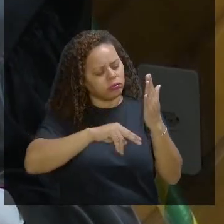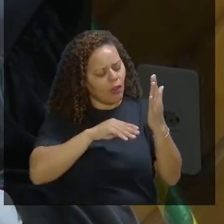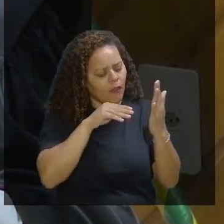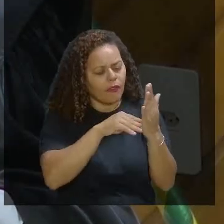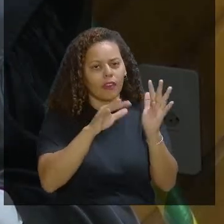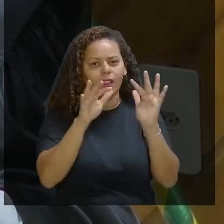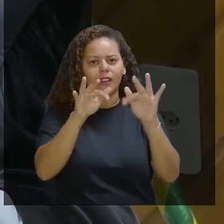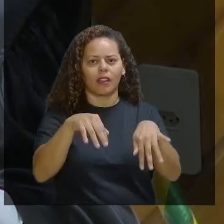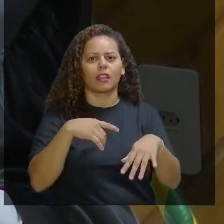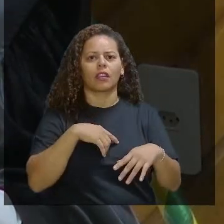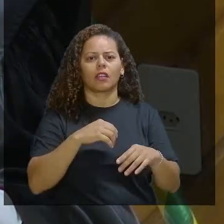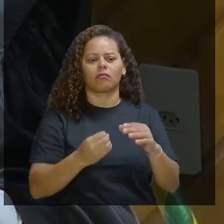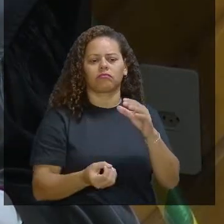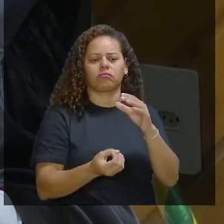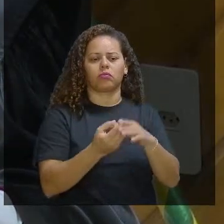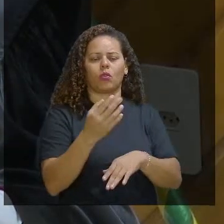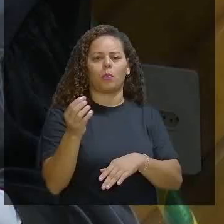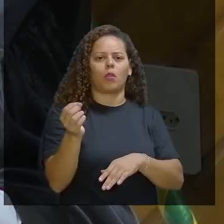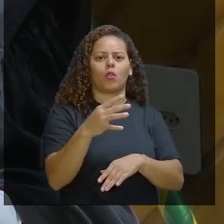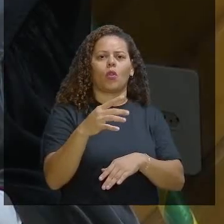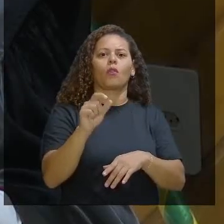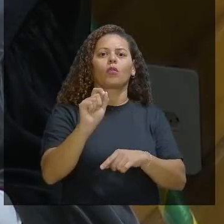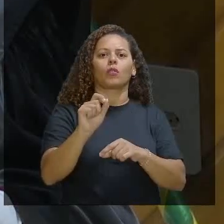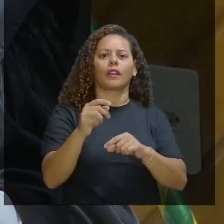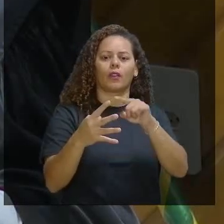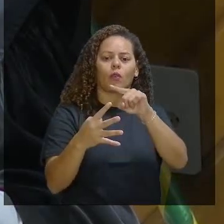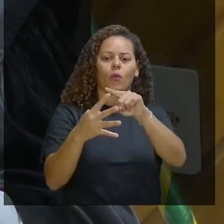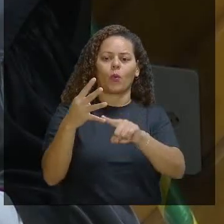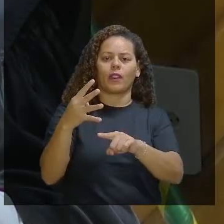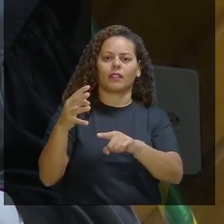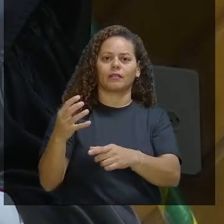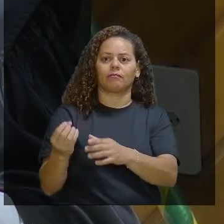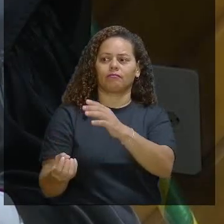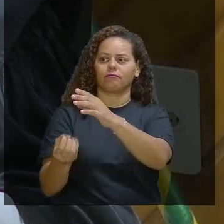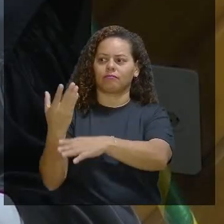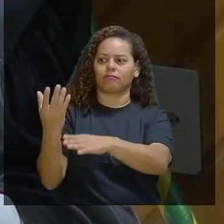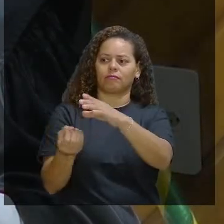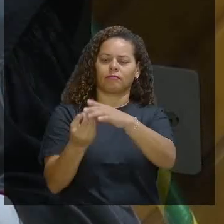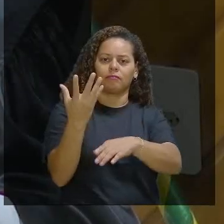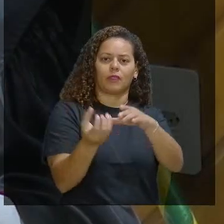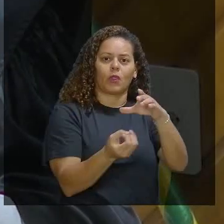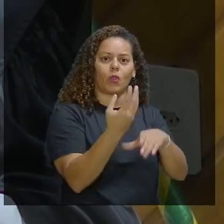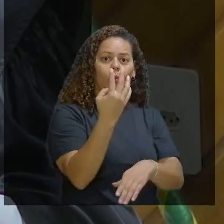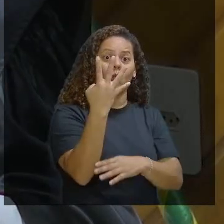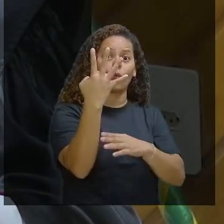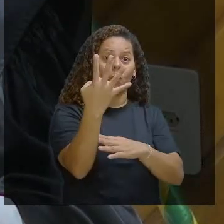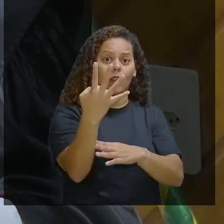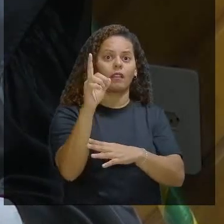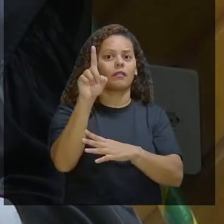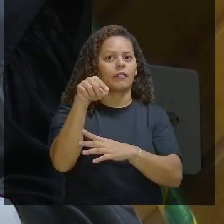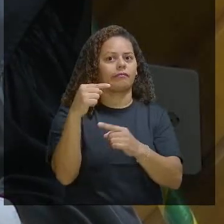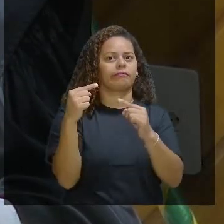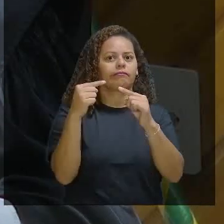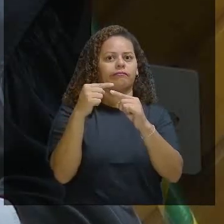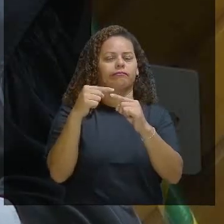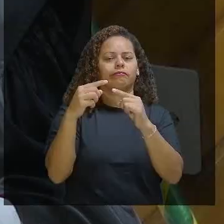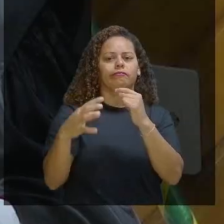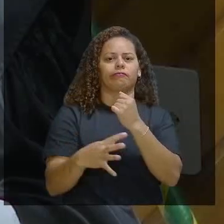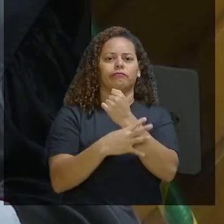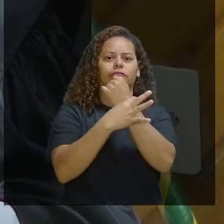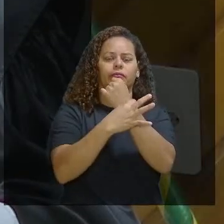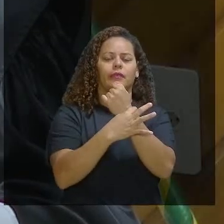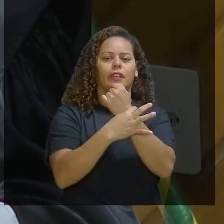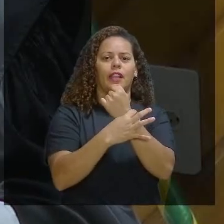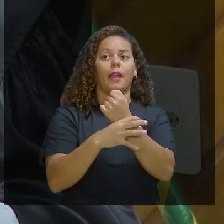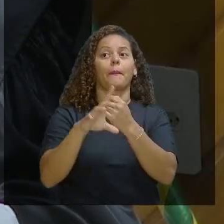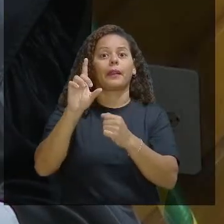resolução prevendo a ampliação de 4 para 4 os núcleos regionais de garantias, sediados na